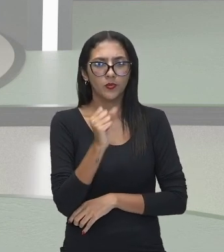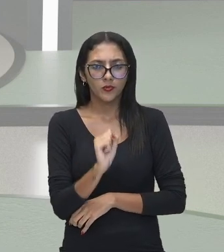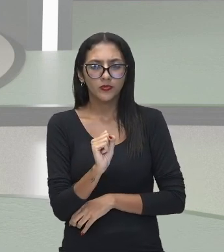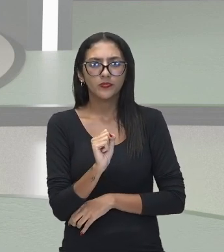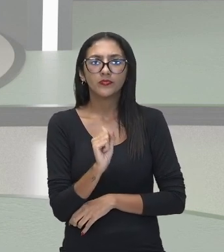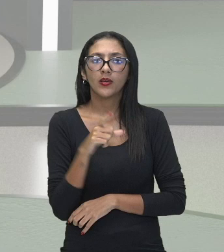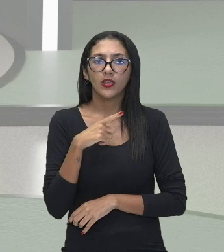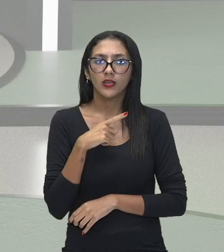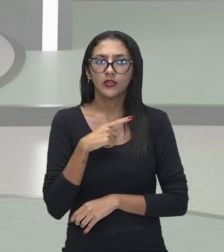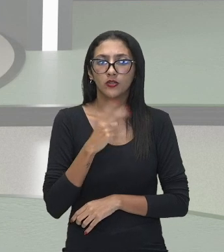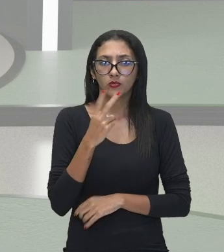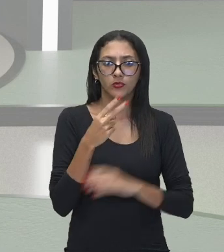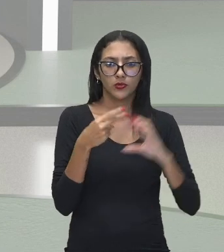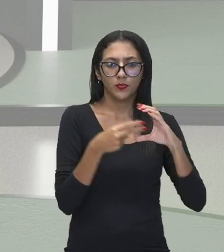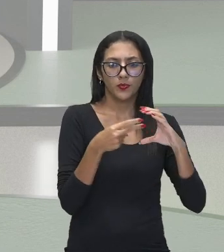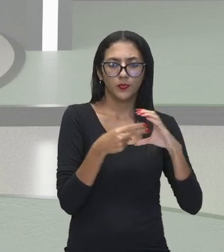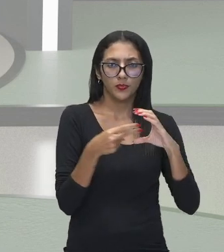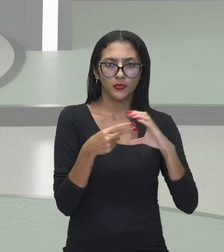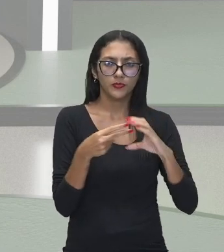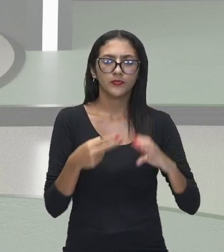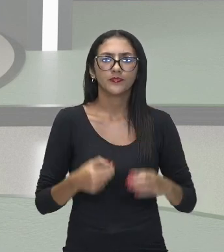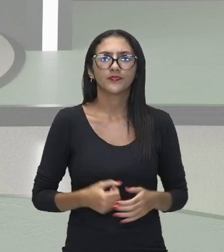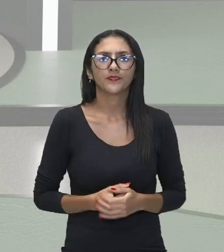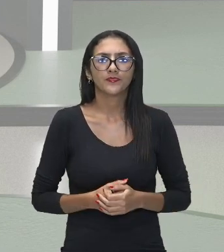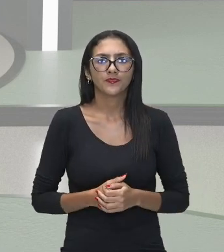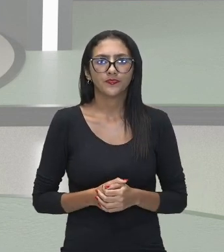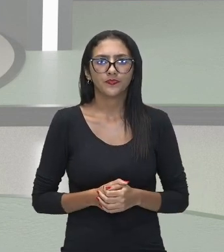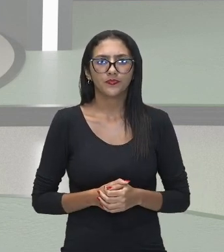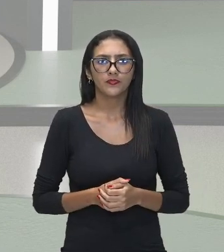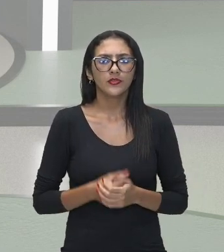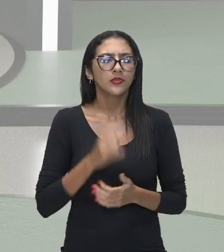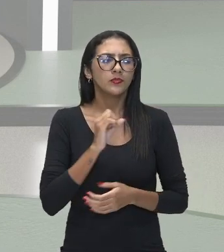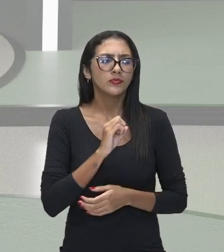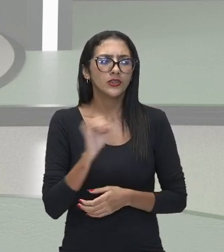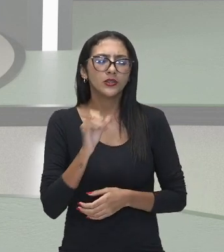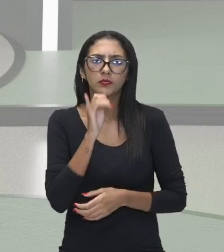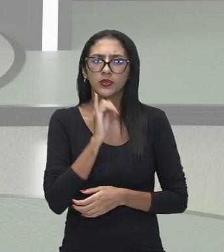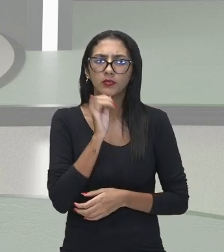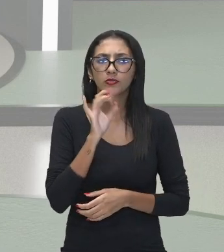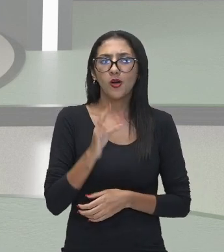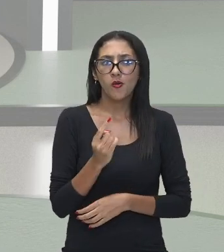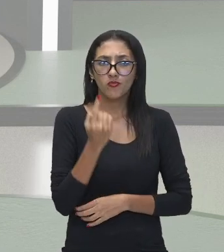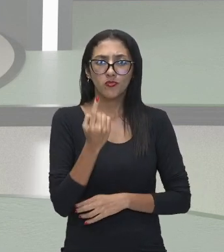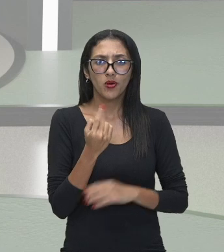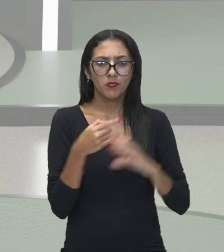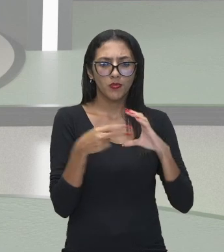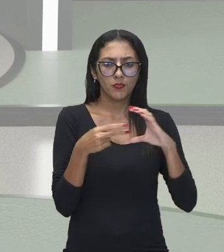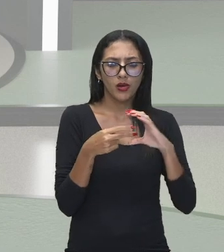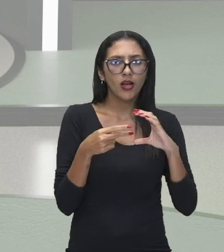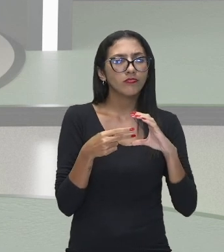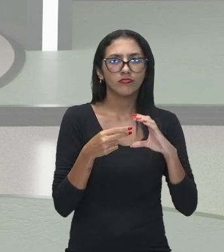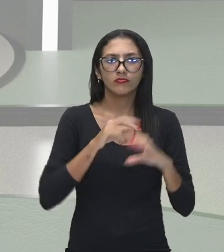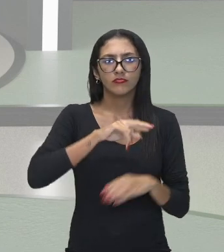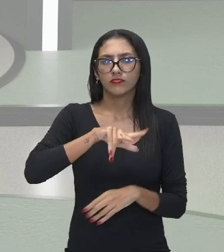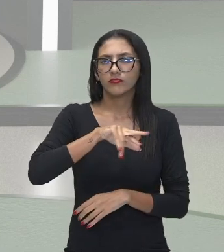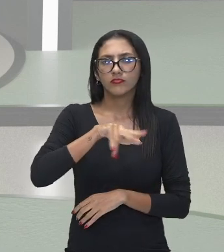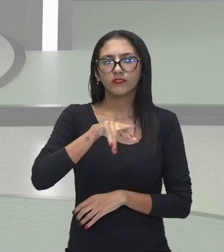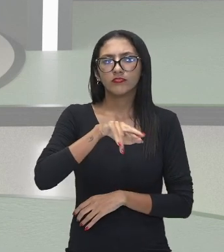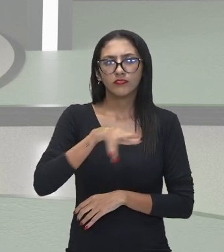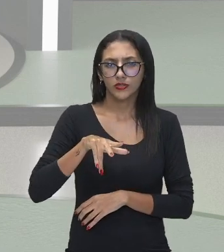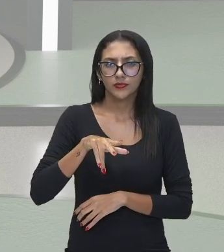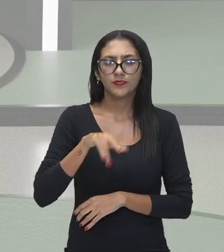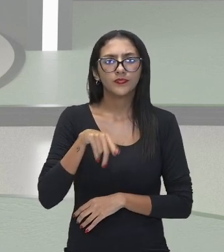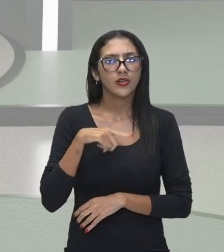um alcadieno. Se por acaso só tivesse uma dupla ligação, não seria alcadieno, seria uma